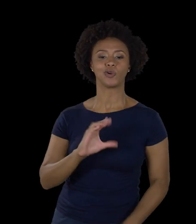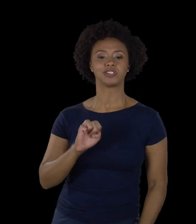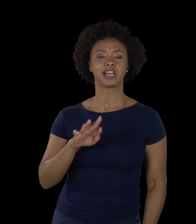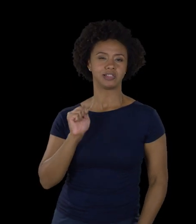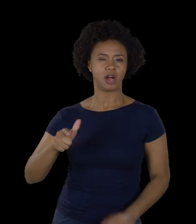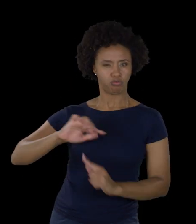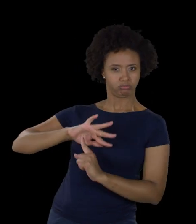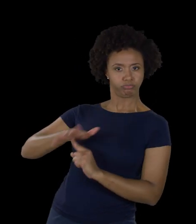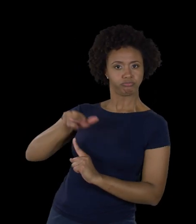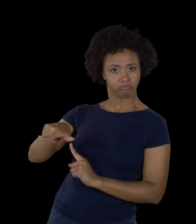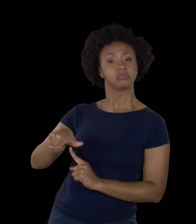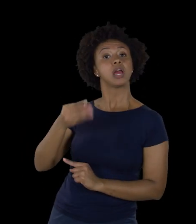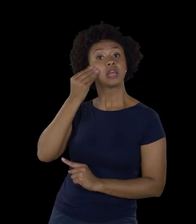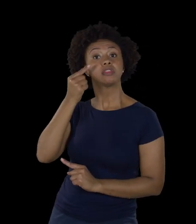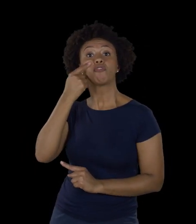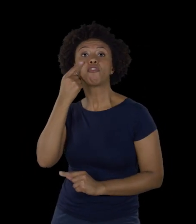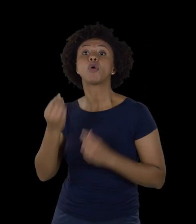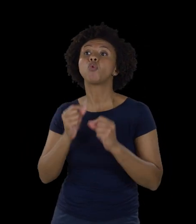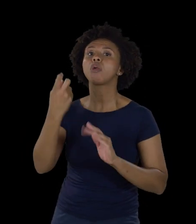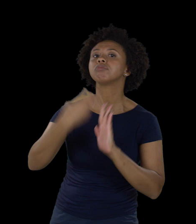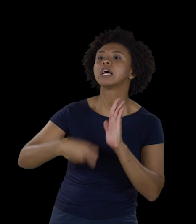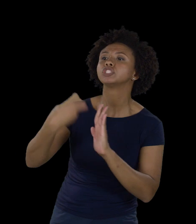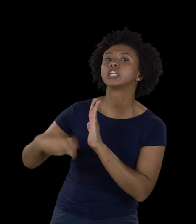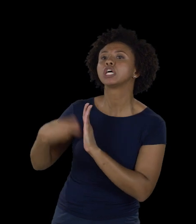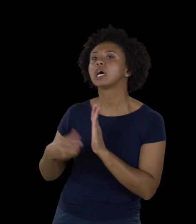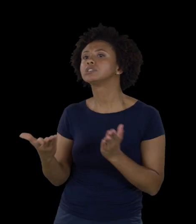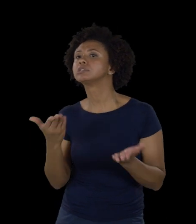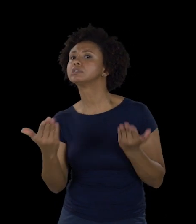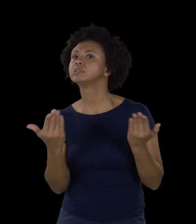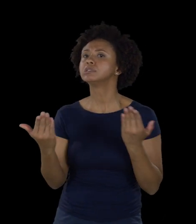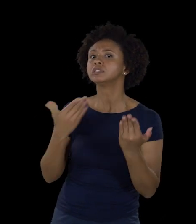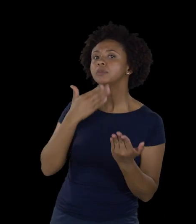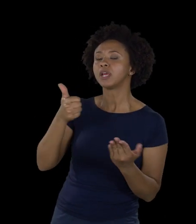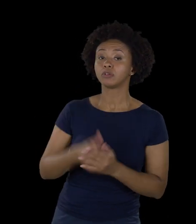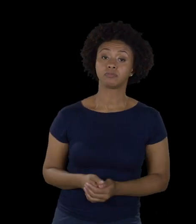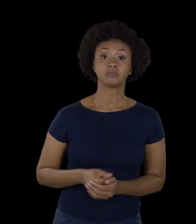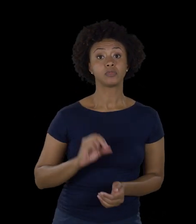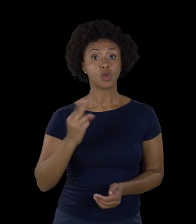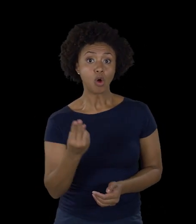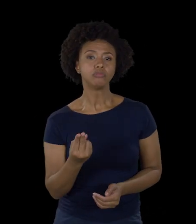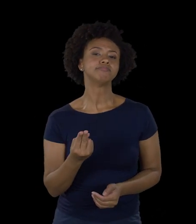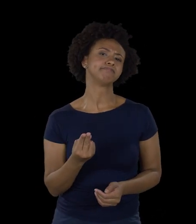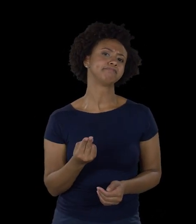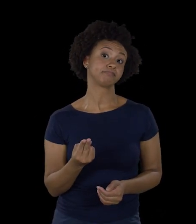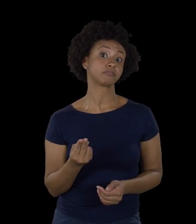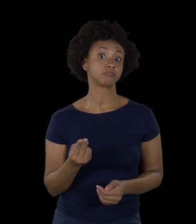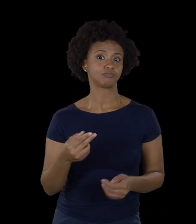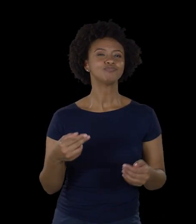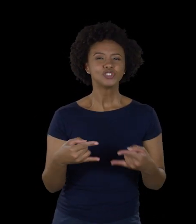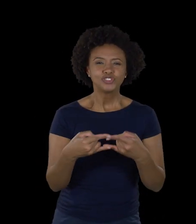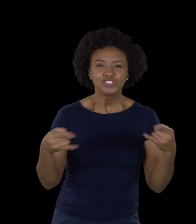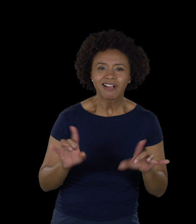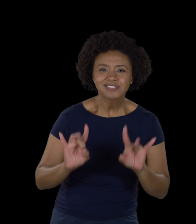menores taxas. Também é importante, quanto a esses dois itens, é usar o mínimo possível os limites do cheque